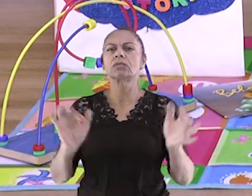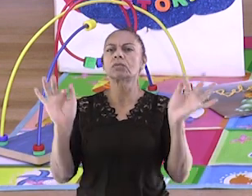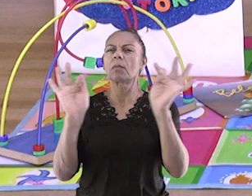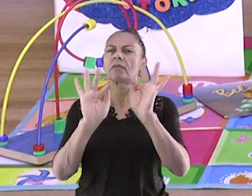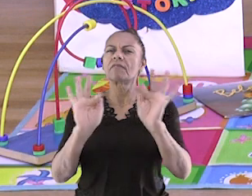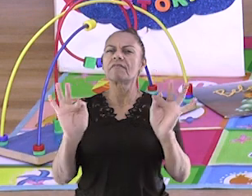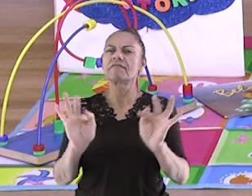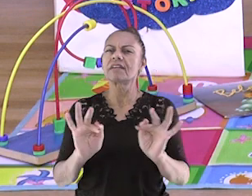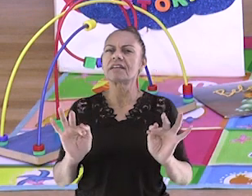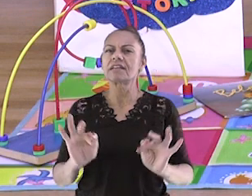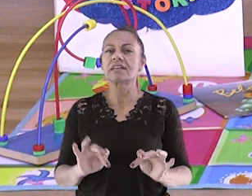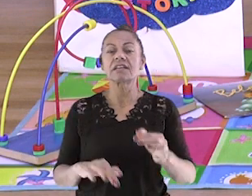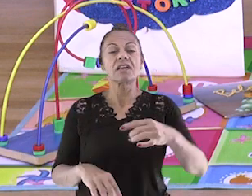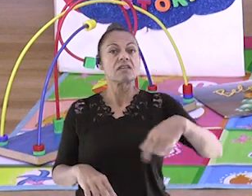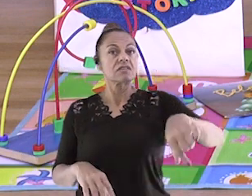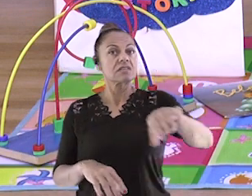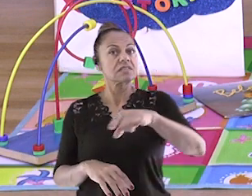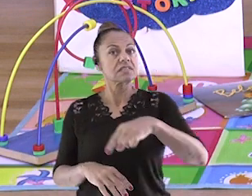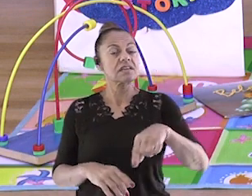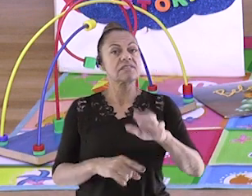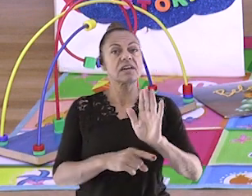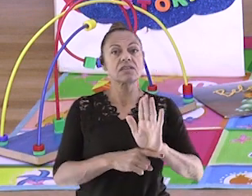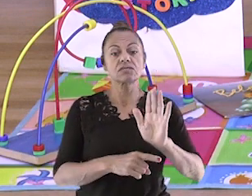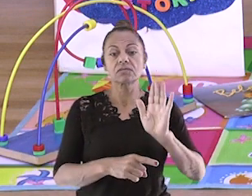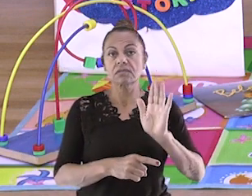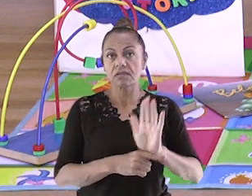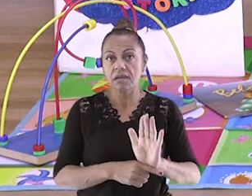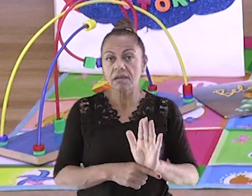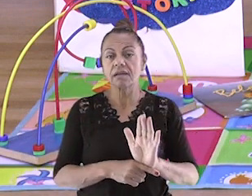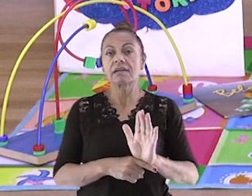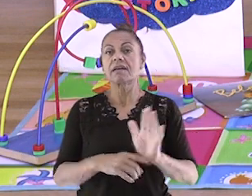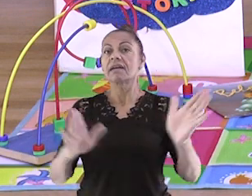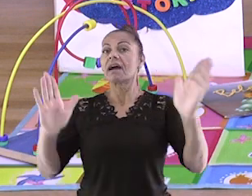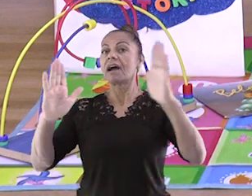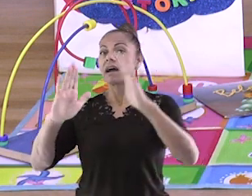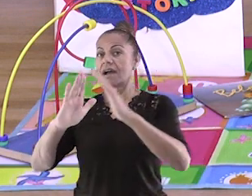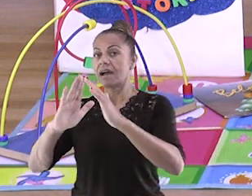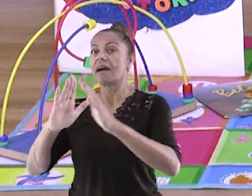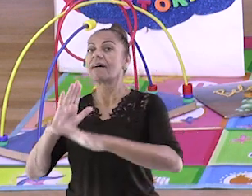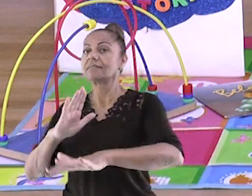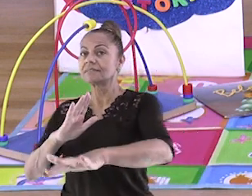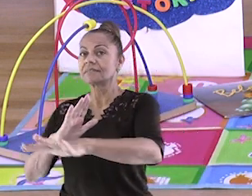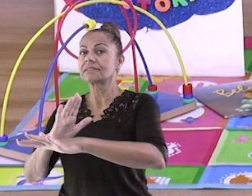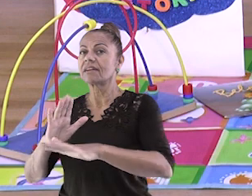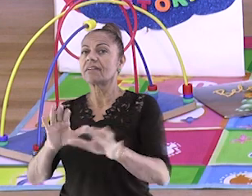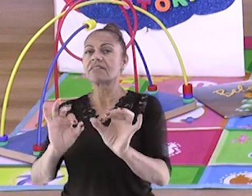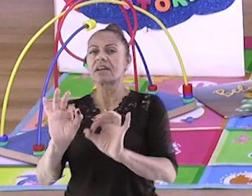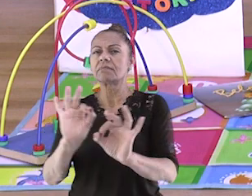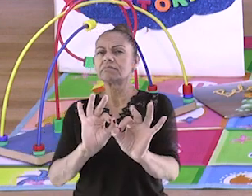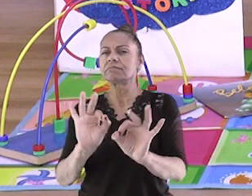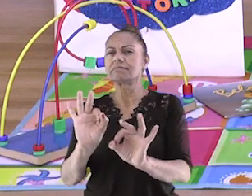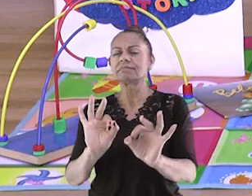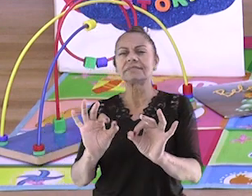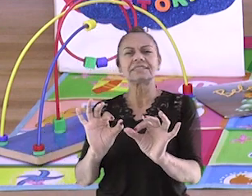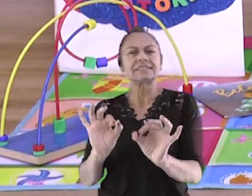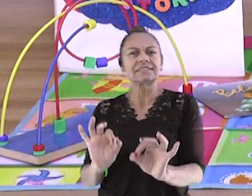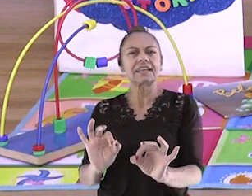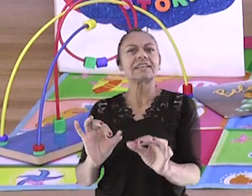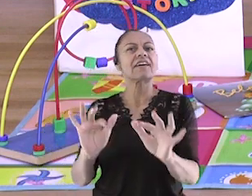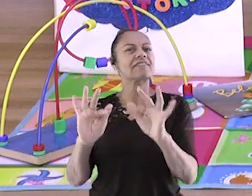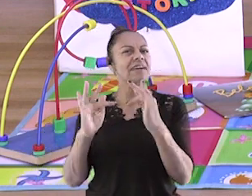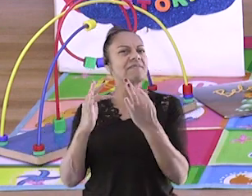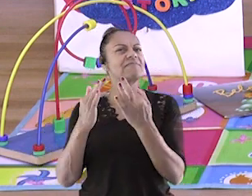muito feliz. Você vai colaborar com as tarefas de casa e assim vai sobrar até mais tempo para eles brincarem com